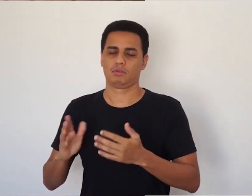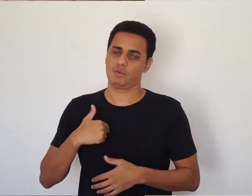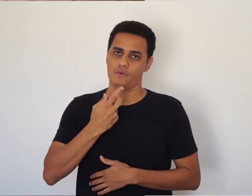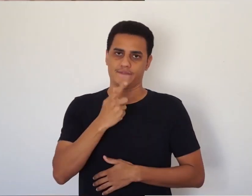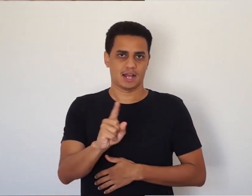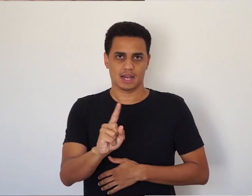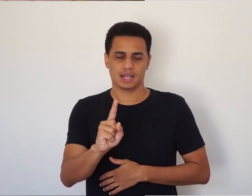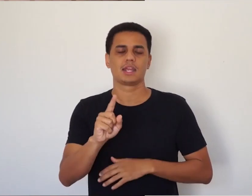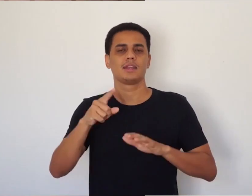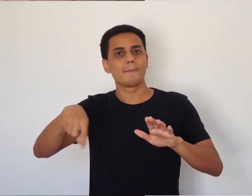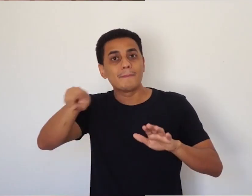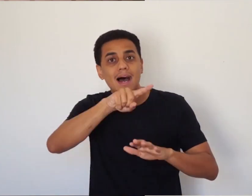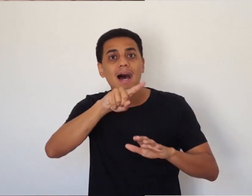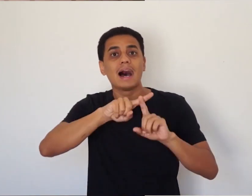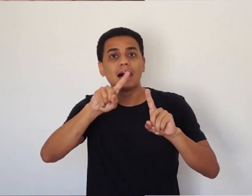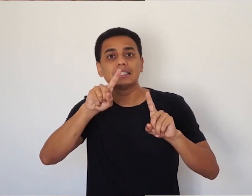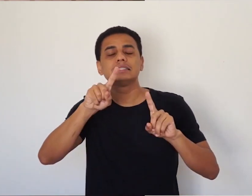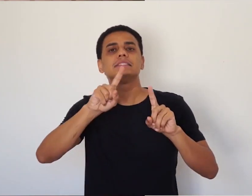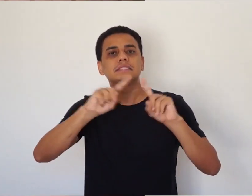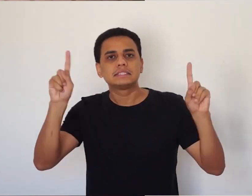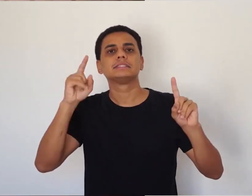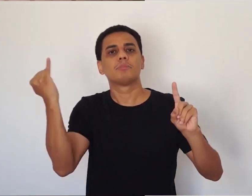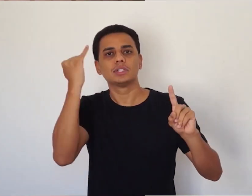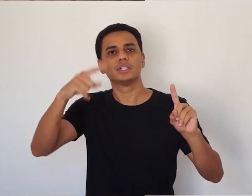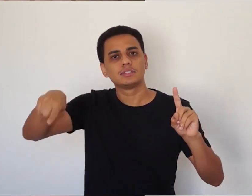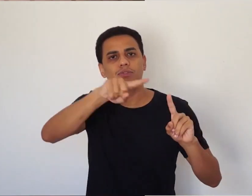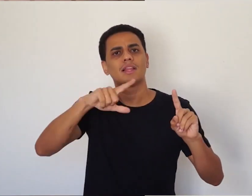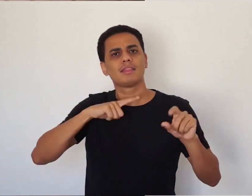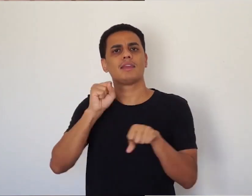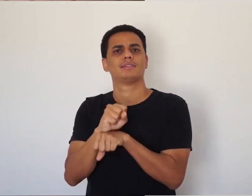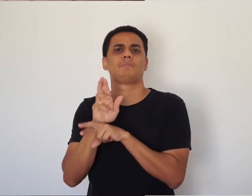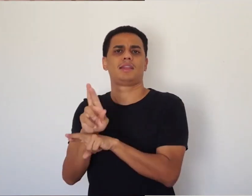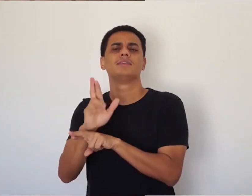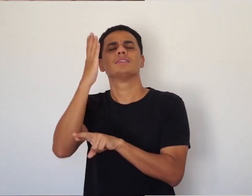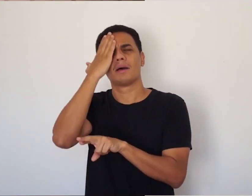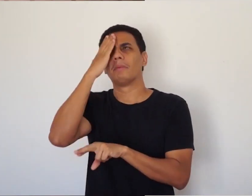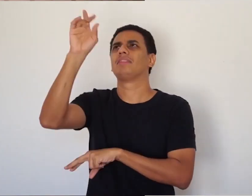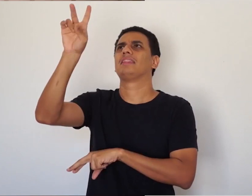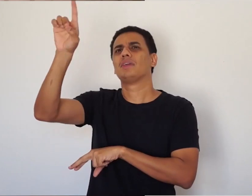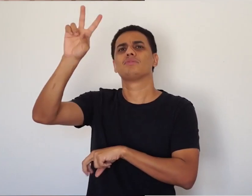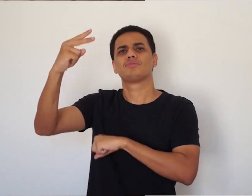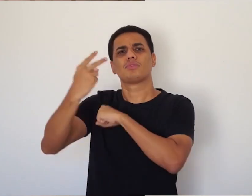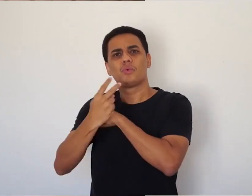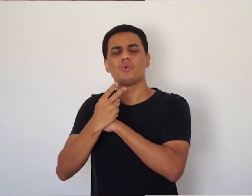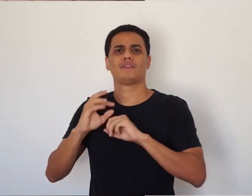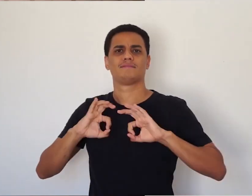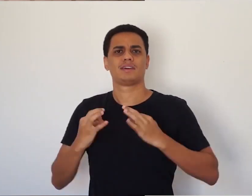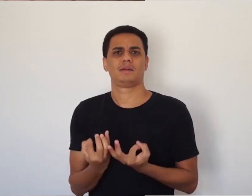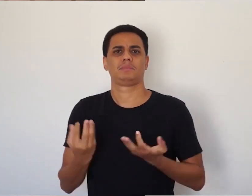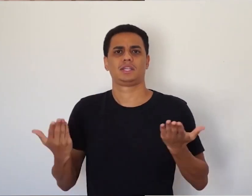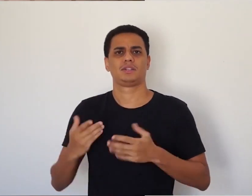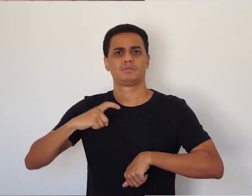você esperança de que você pode orar e clamar a Deus para que Deus possa guardar e livrar você